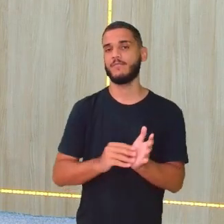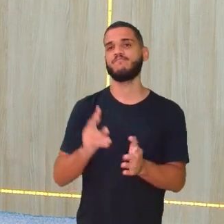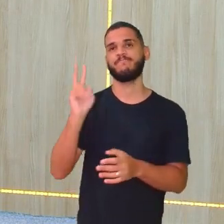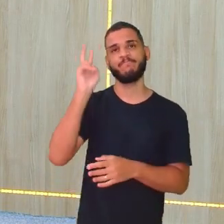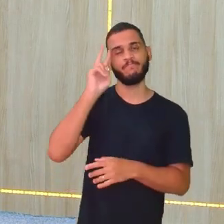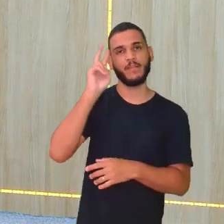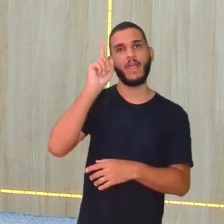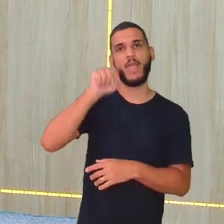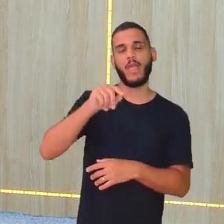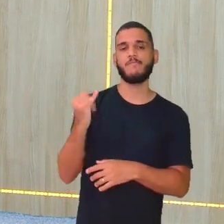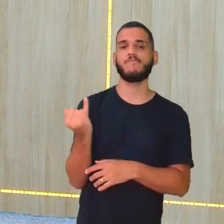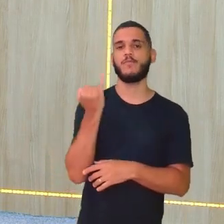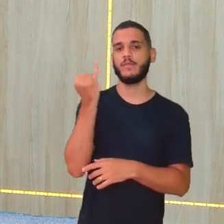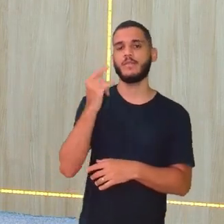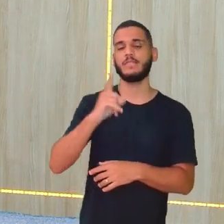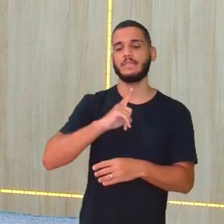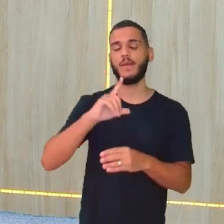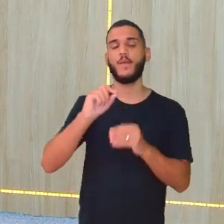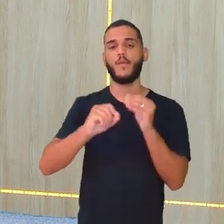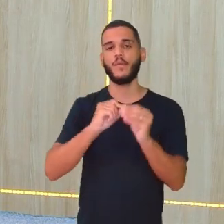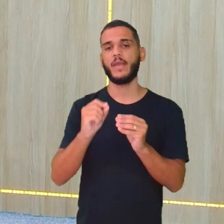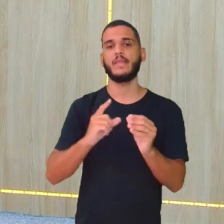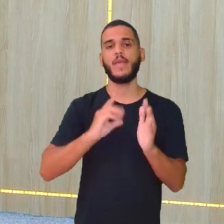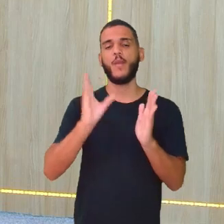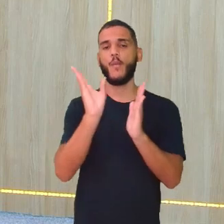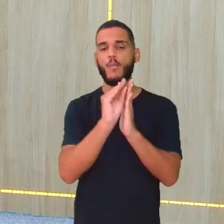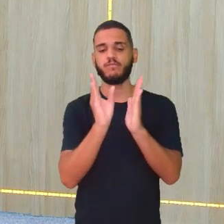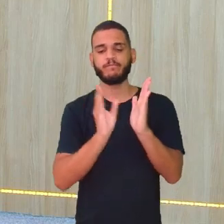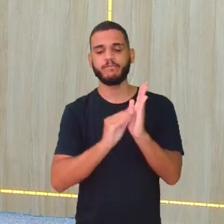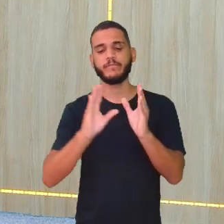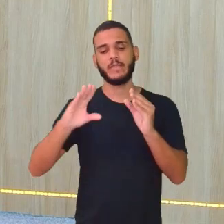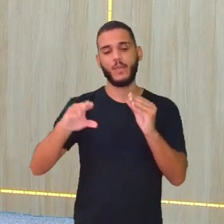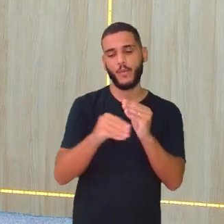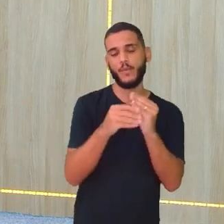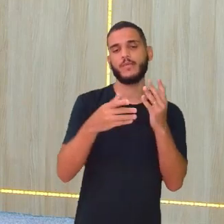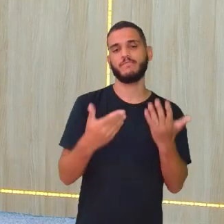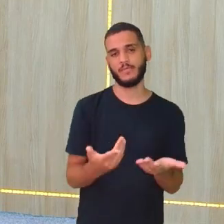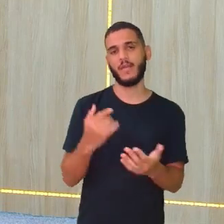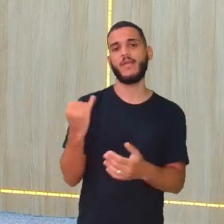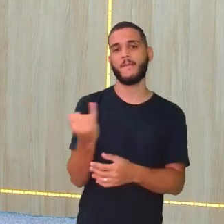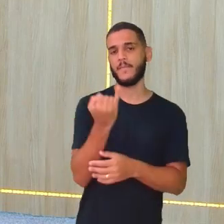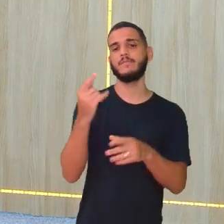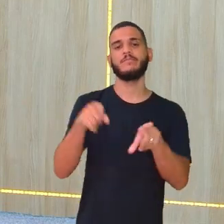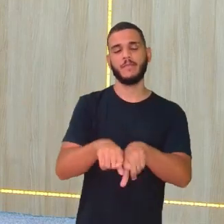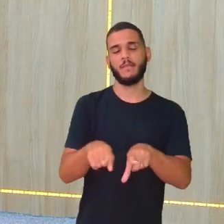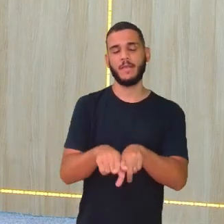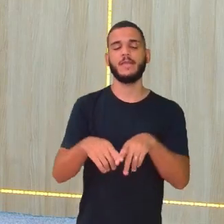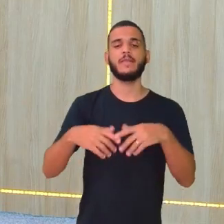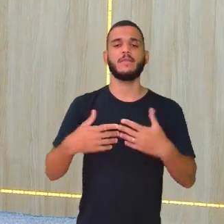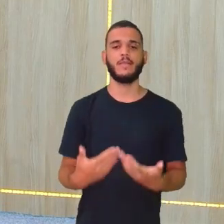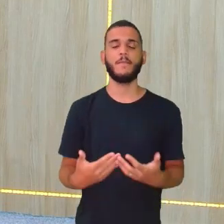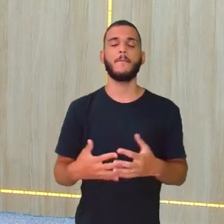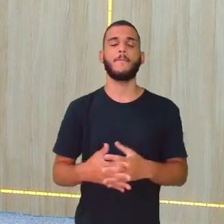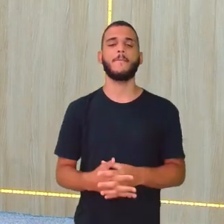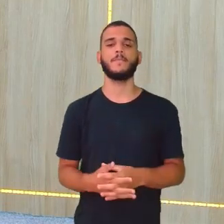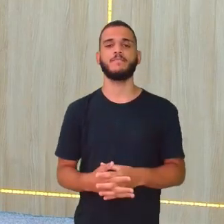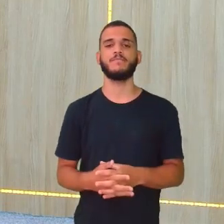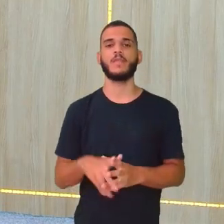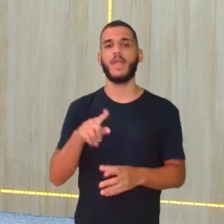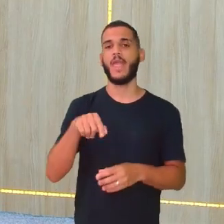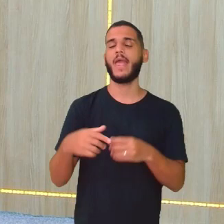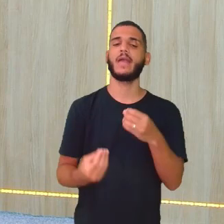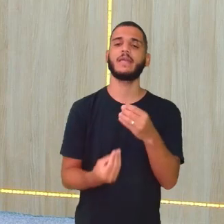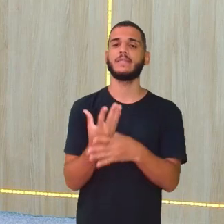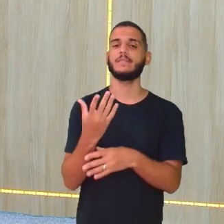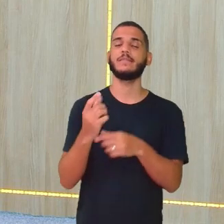porque se você preenche essas ausências da sua memória com algo, é porque esse algo tem alguma importância também. E aí essa construção vai